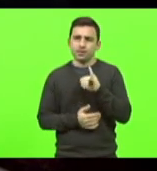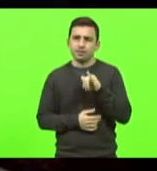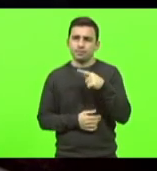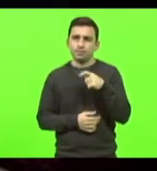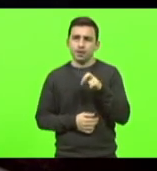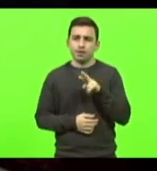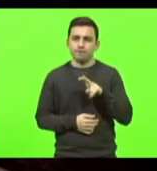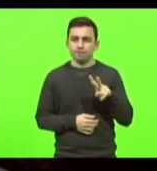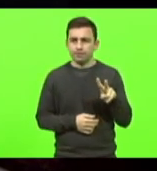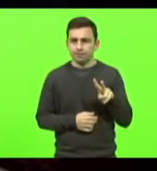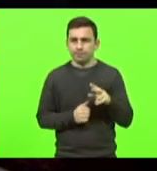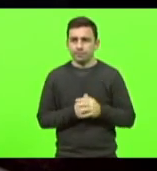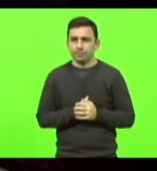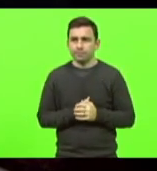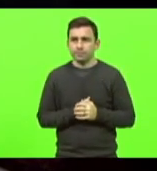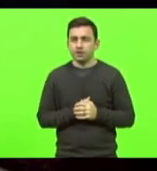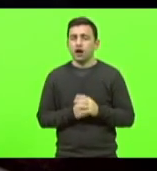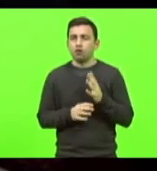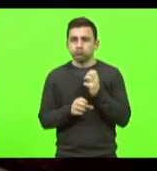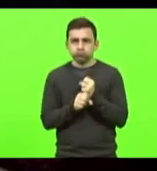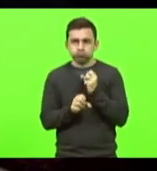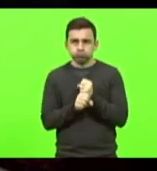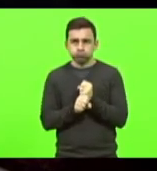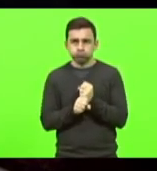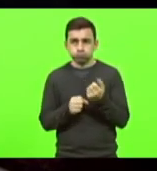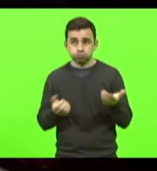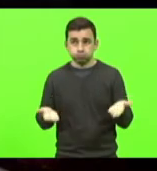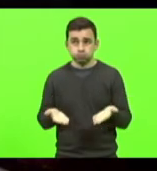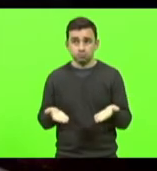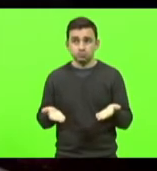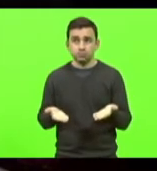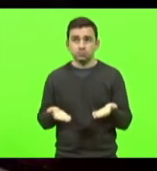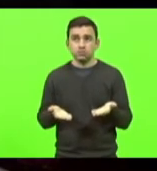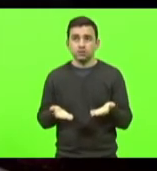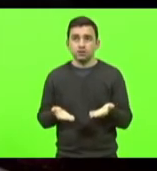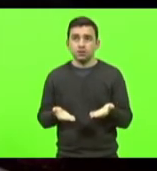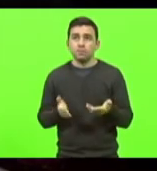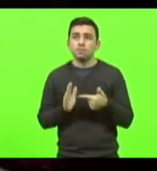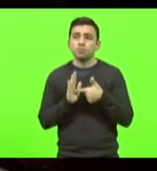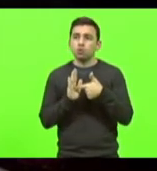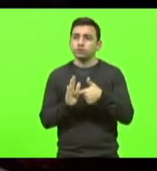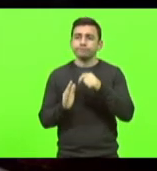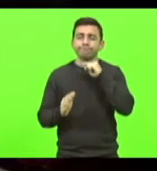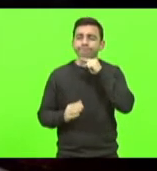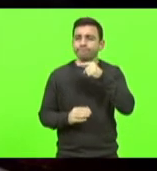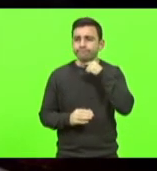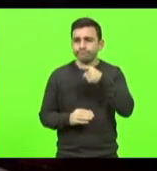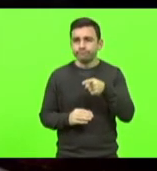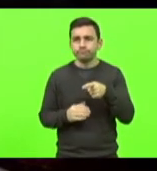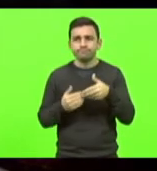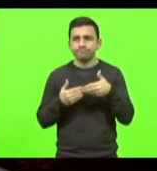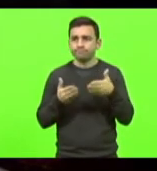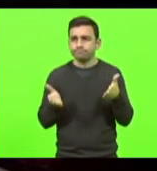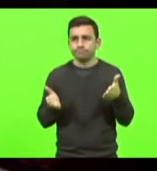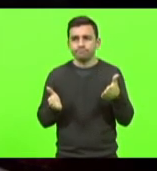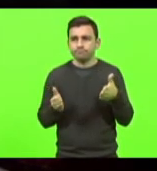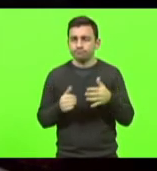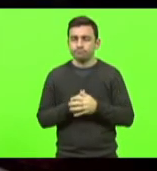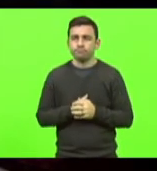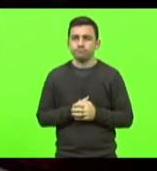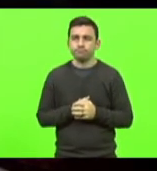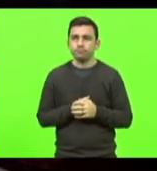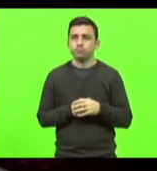e nos cálculos atuariais indicava que isso não era possível abrir essa exceção